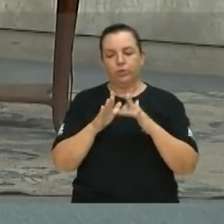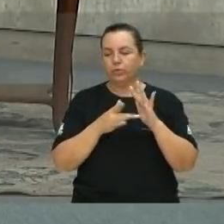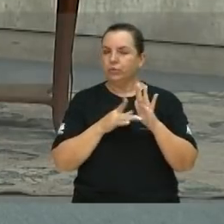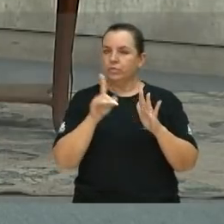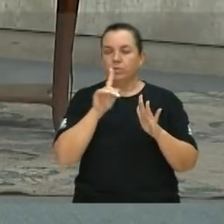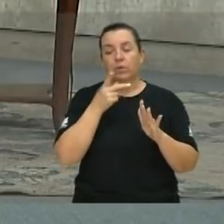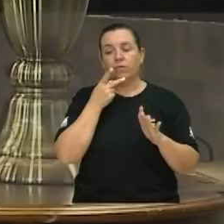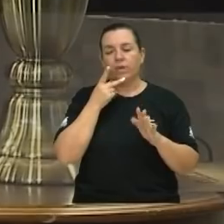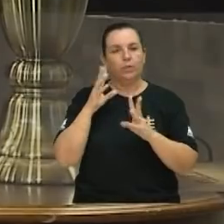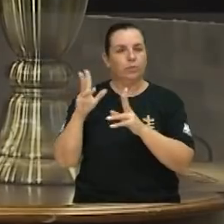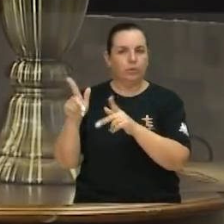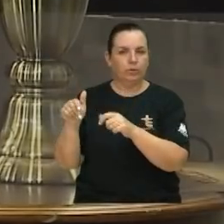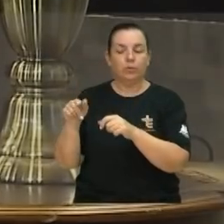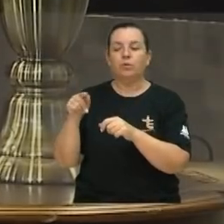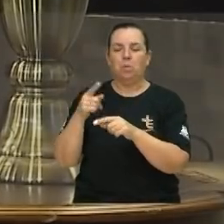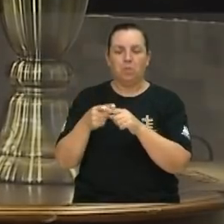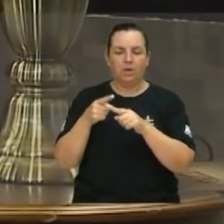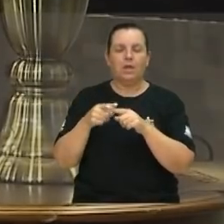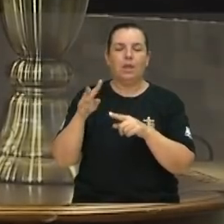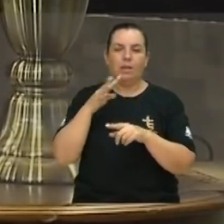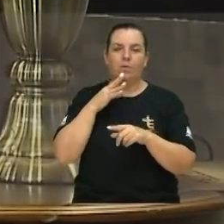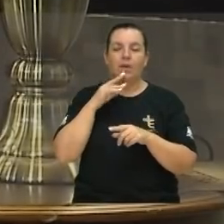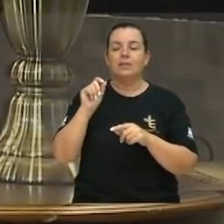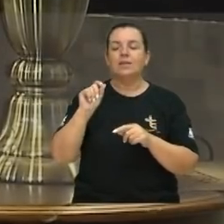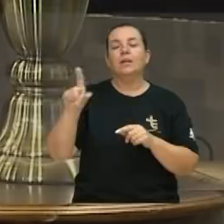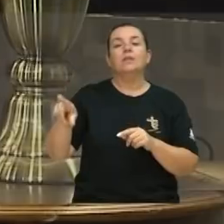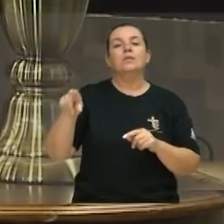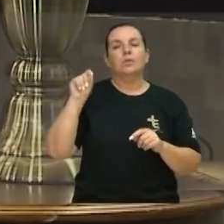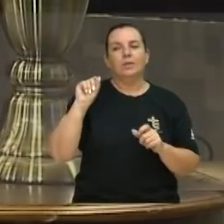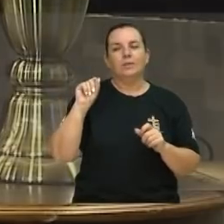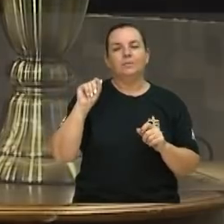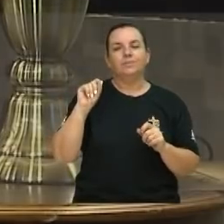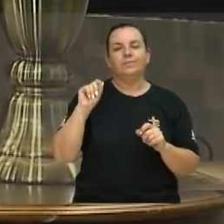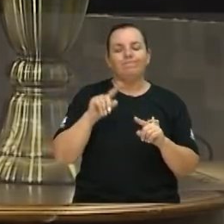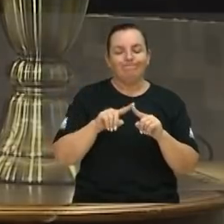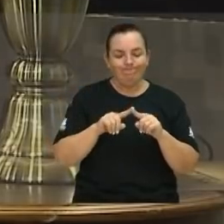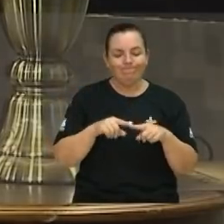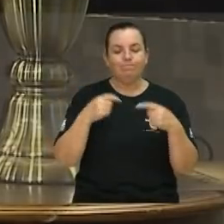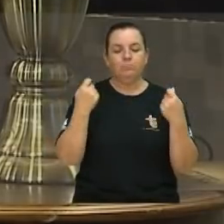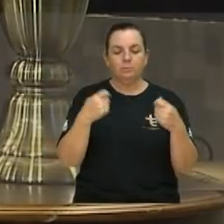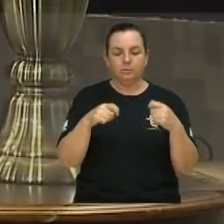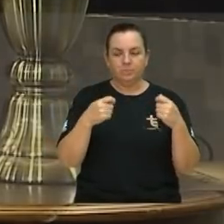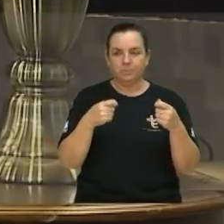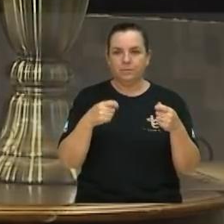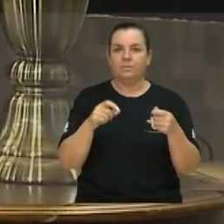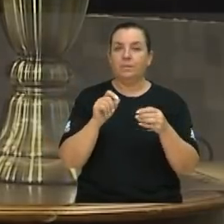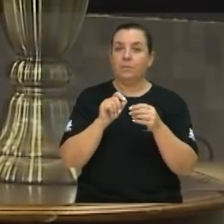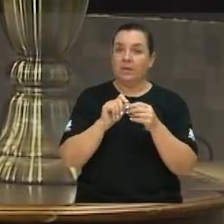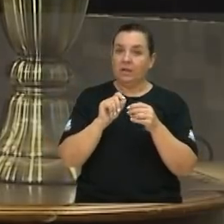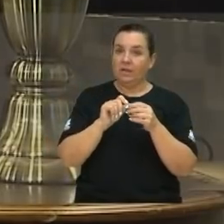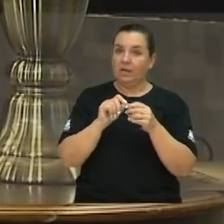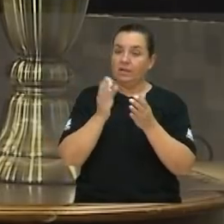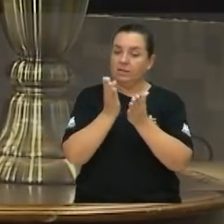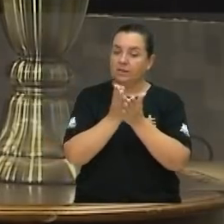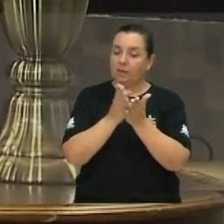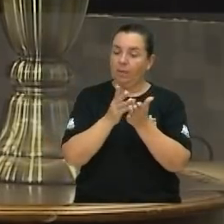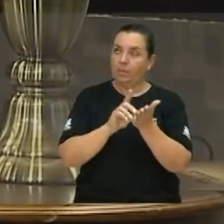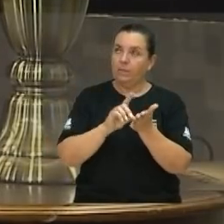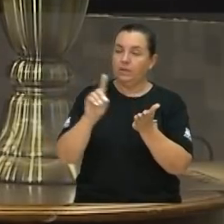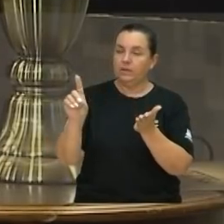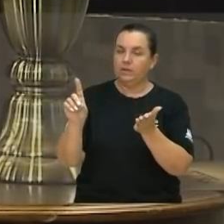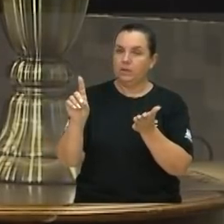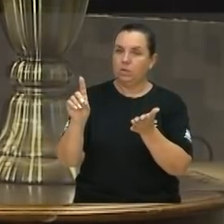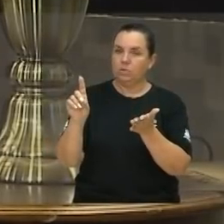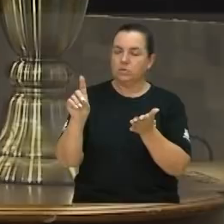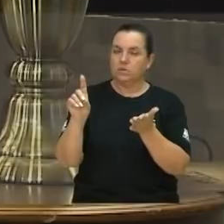eu conheço os que esse colhi mas é preciso que se cumpra a escritura é a terceira